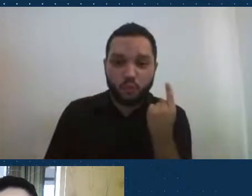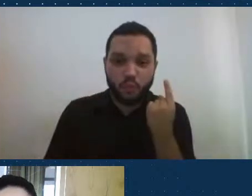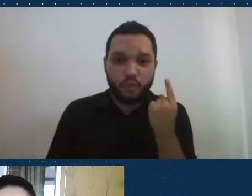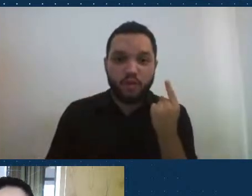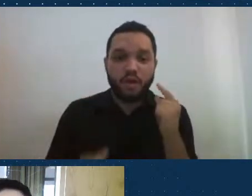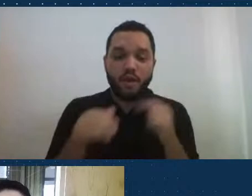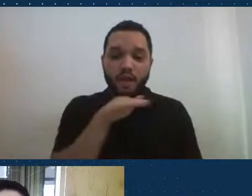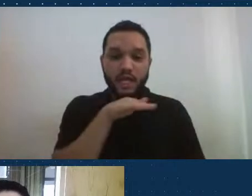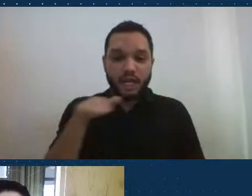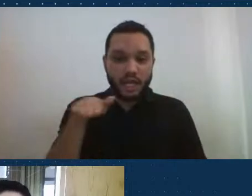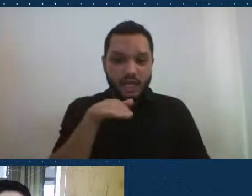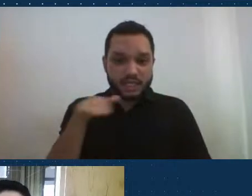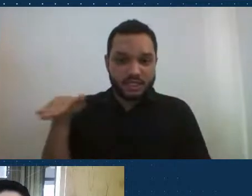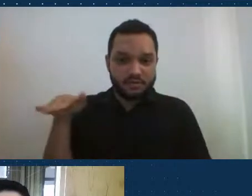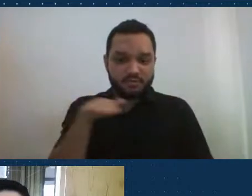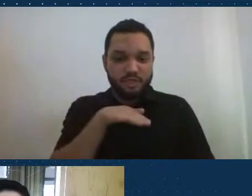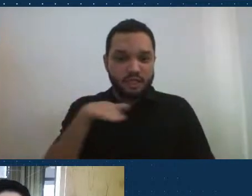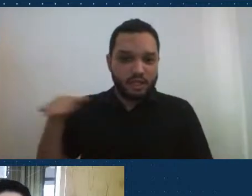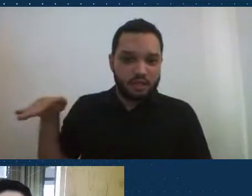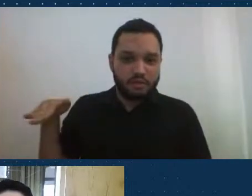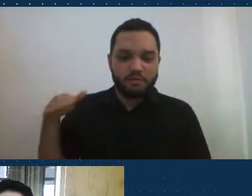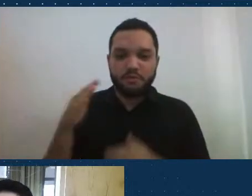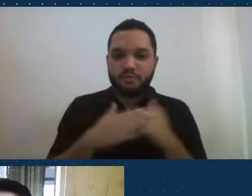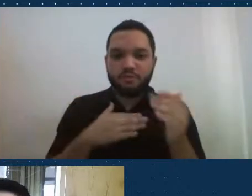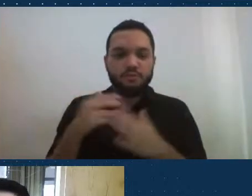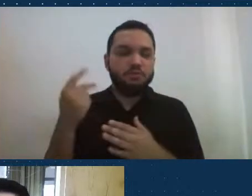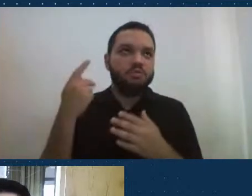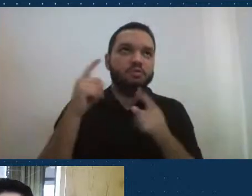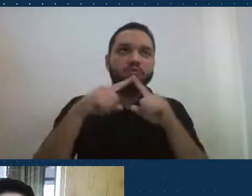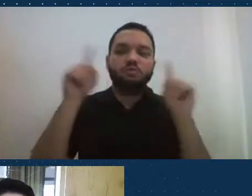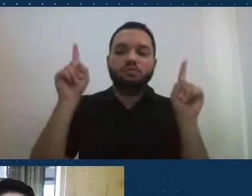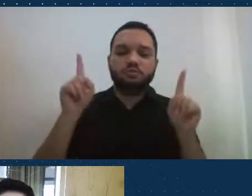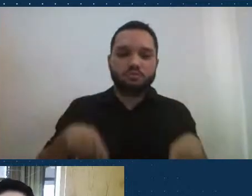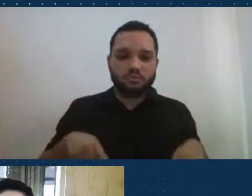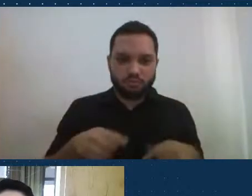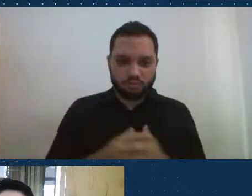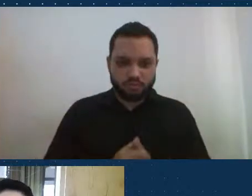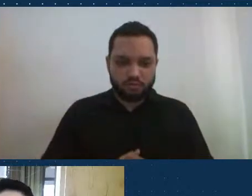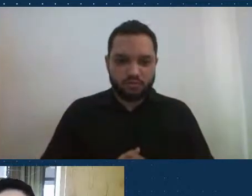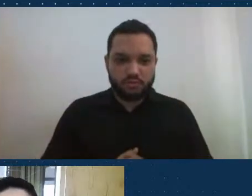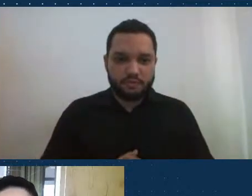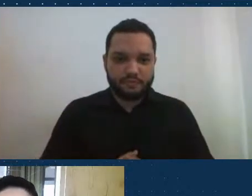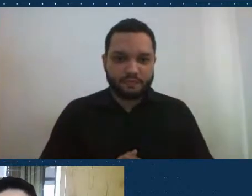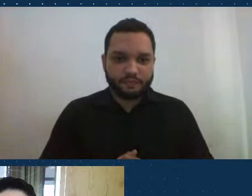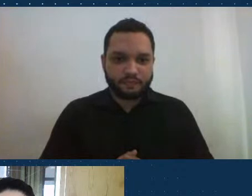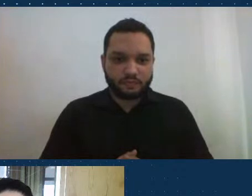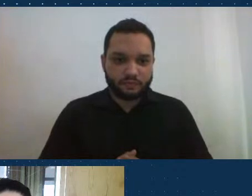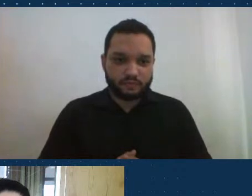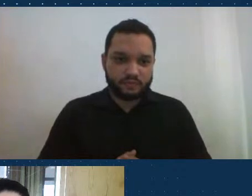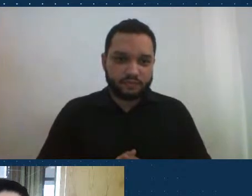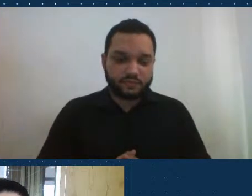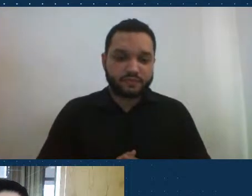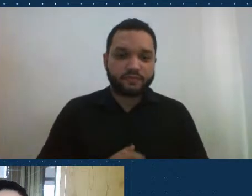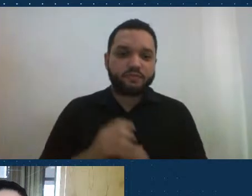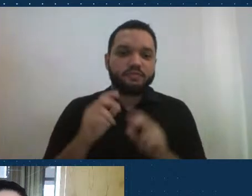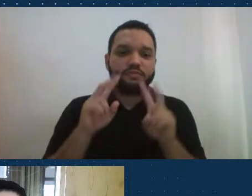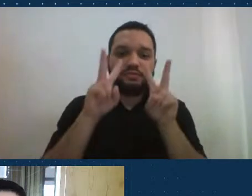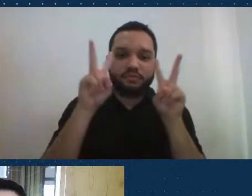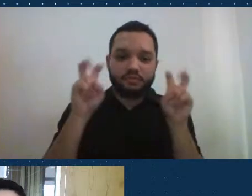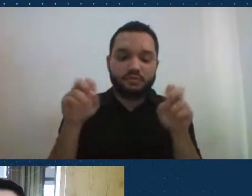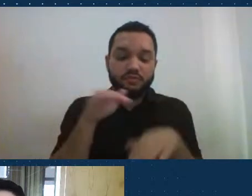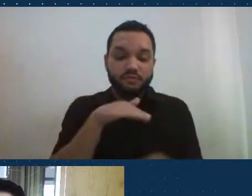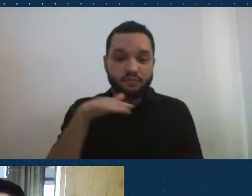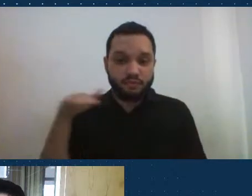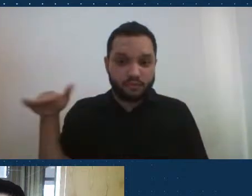criança. Não interessava a linha nenhum projeto que não tratasse da criança. Aí teve